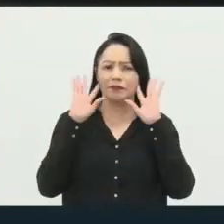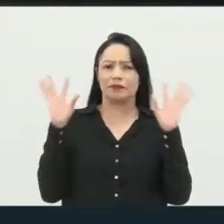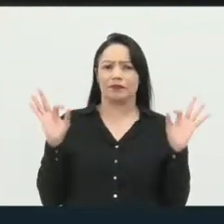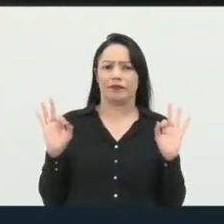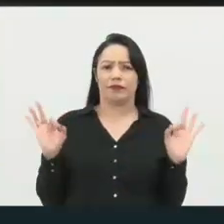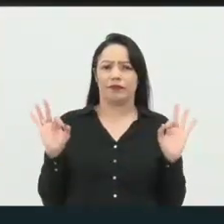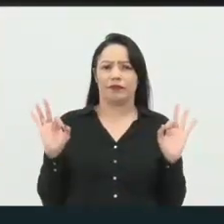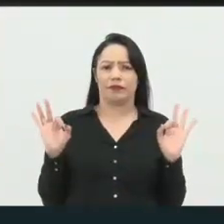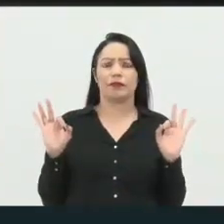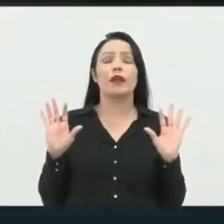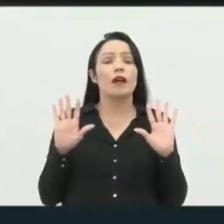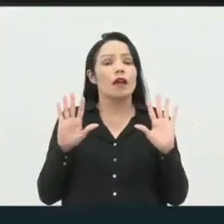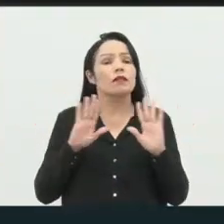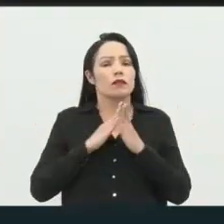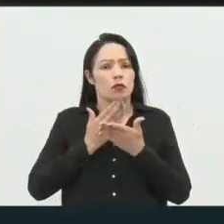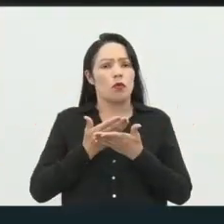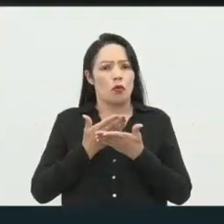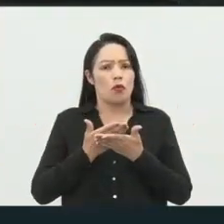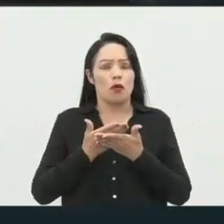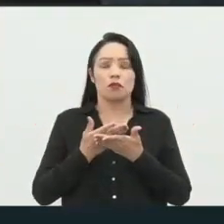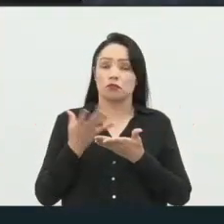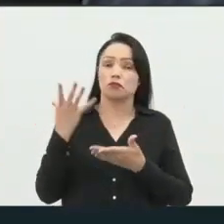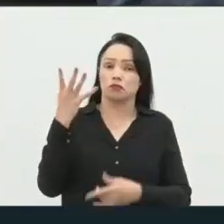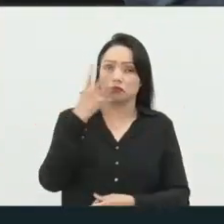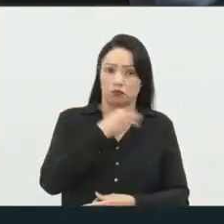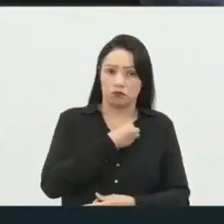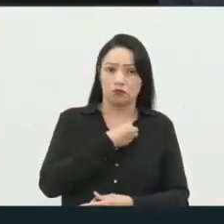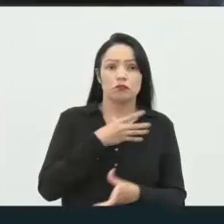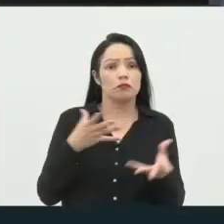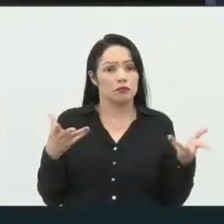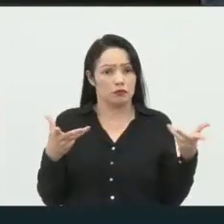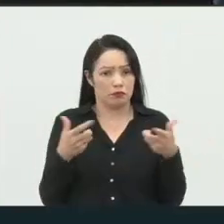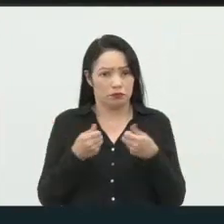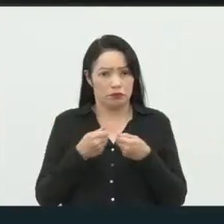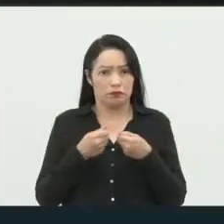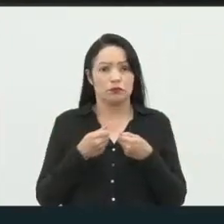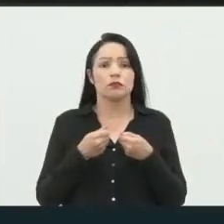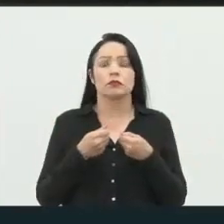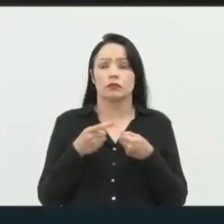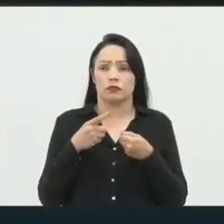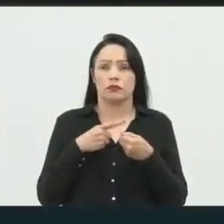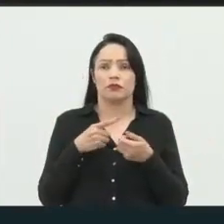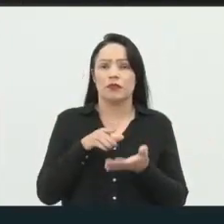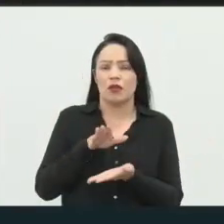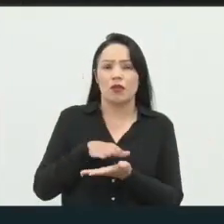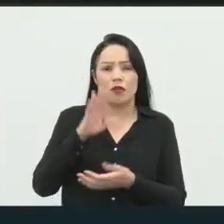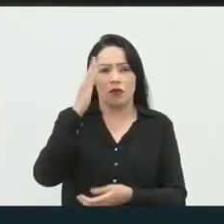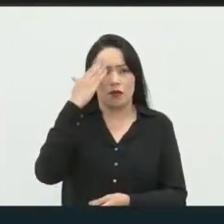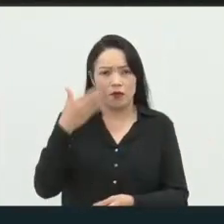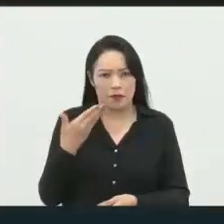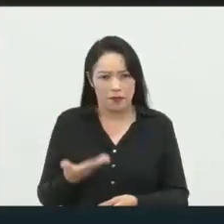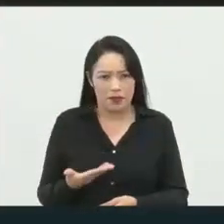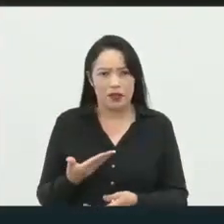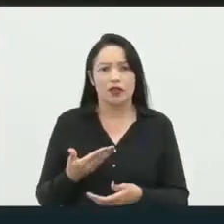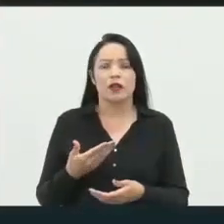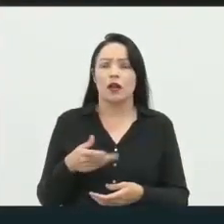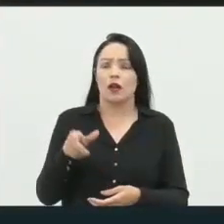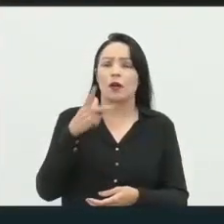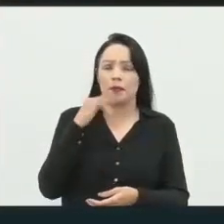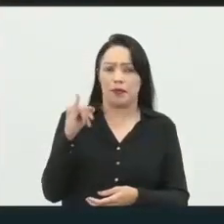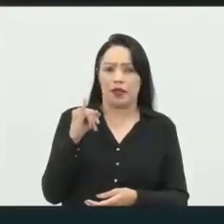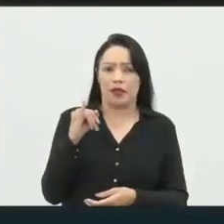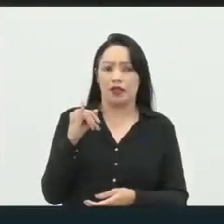maravilhosa linda escola inclusive foi homenageado lá né Presidente o pai da Doutora